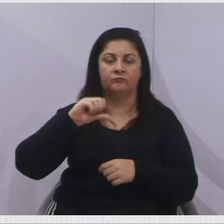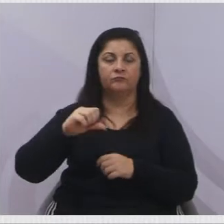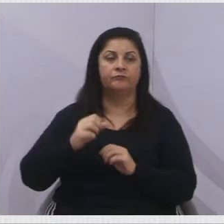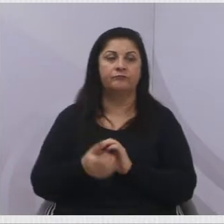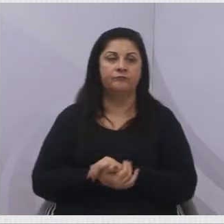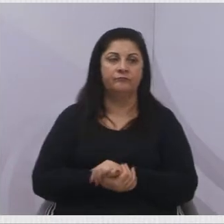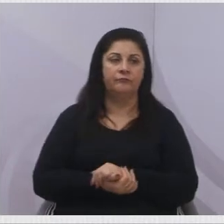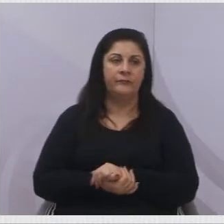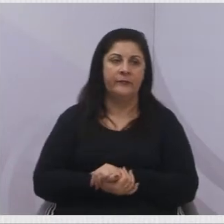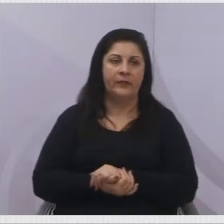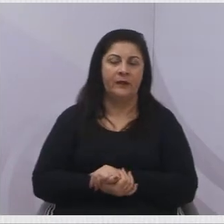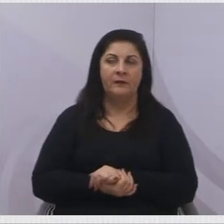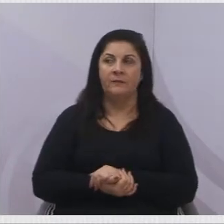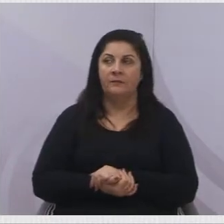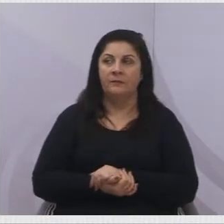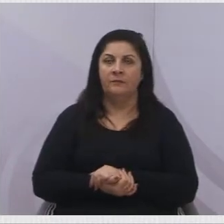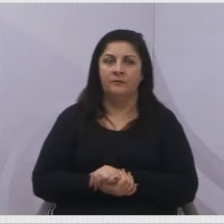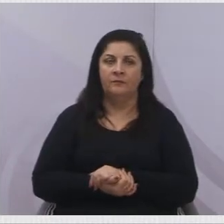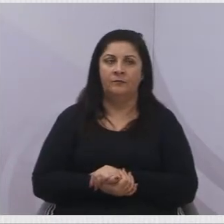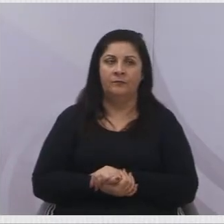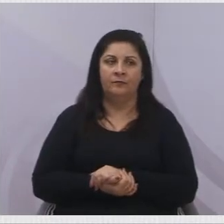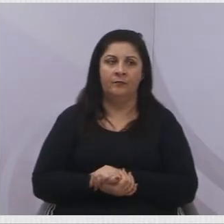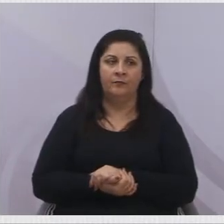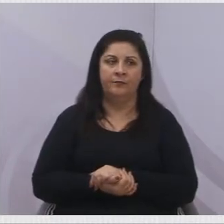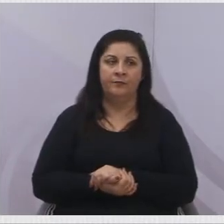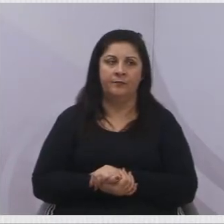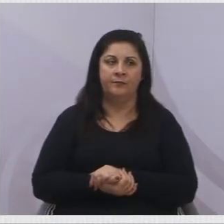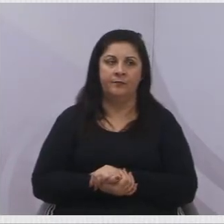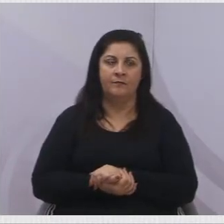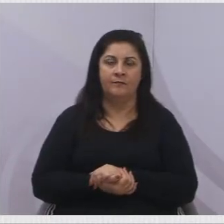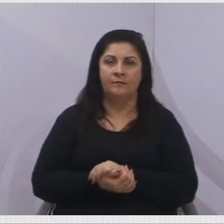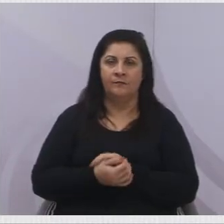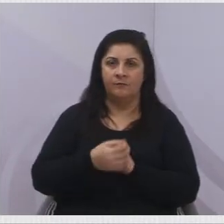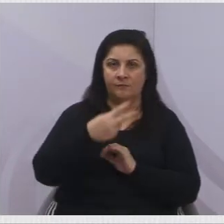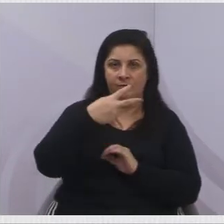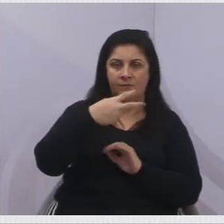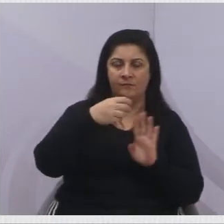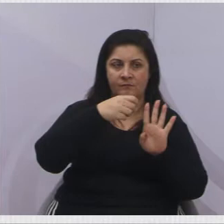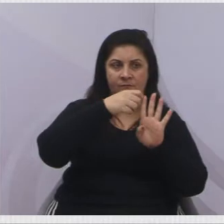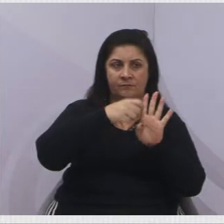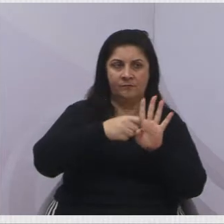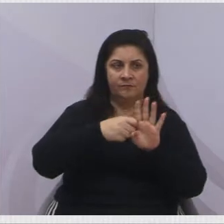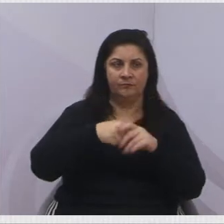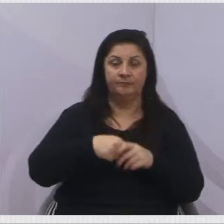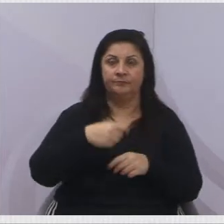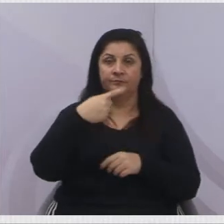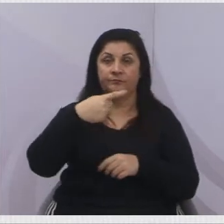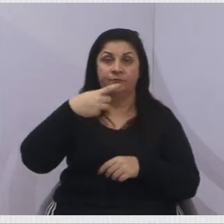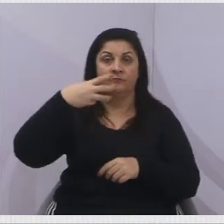11.759 atendimentos. E no segundo quadrimestre de 2021,